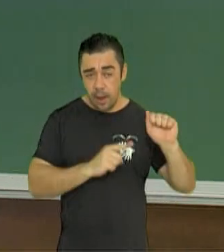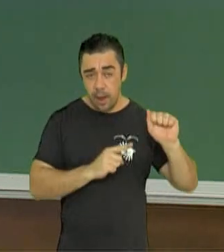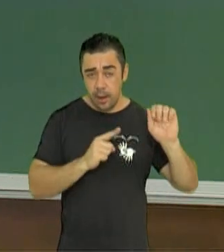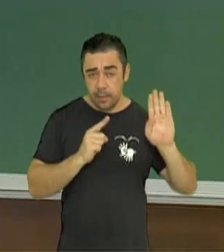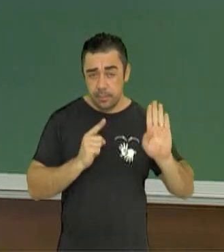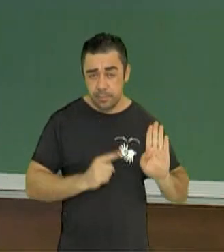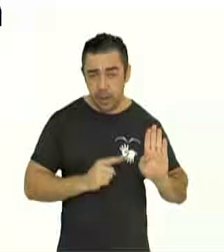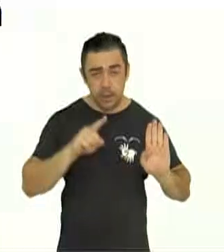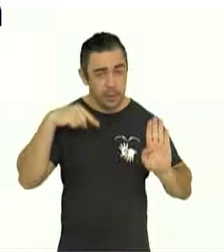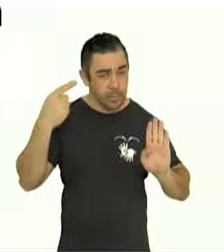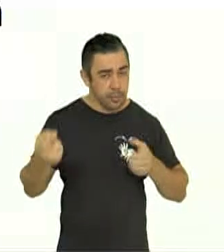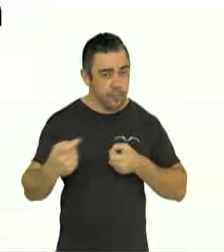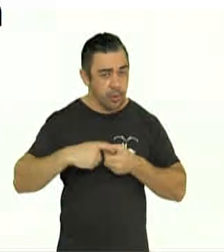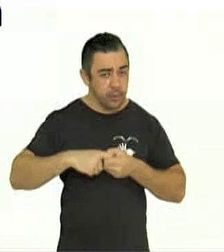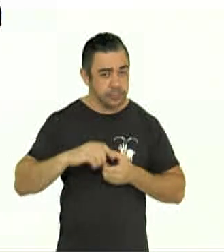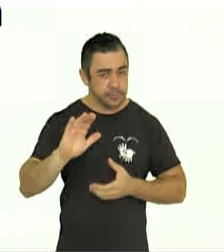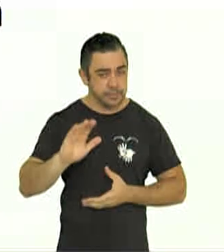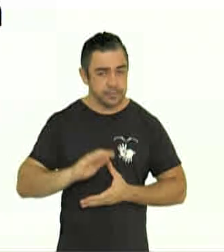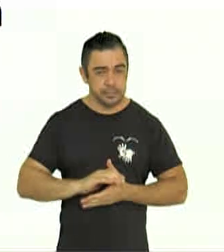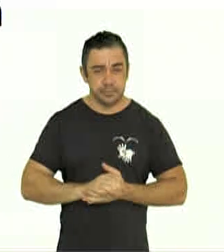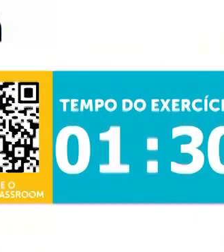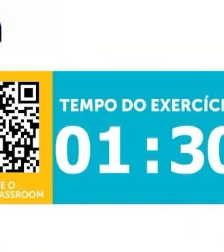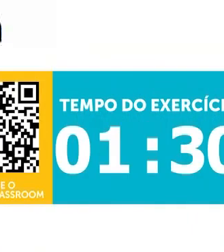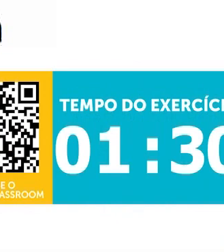mim e a gente já volta.